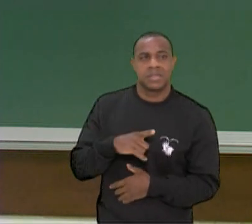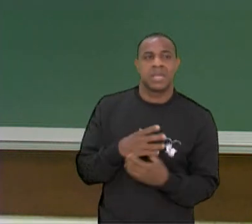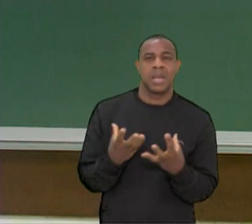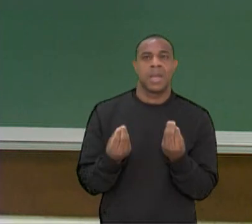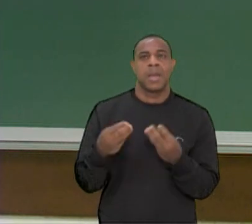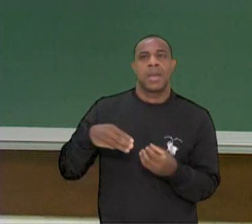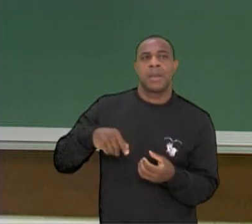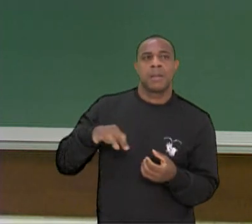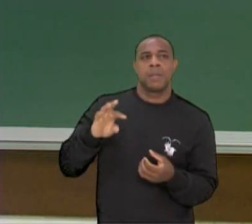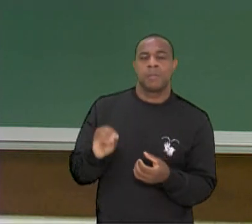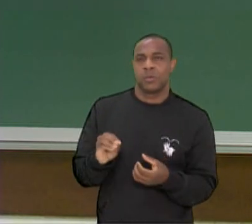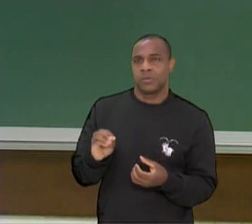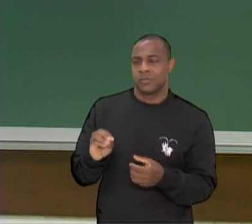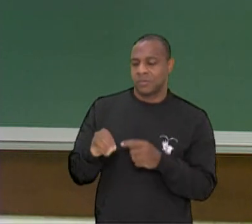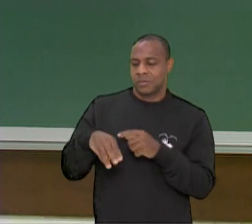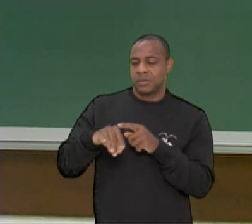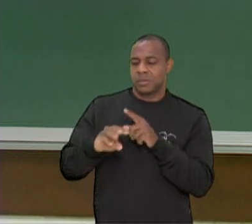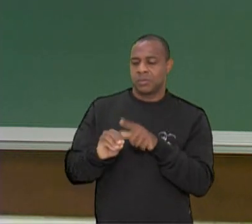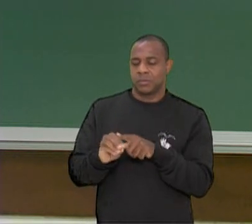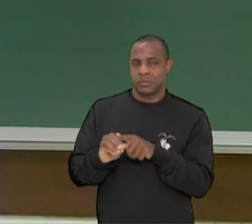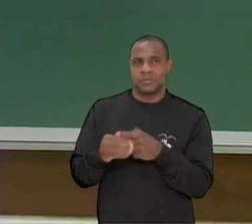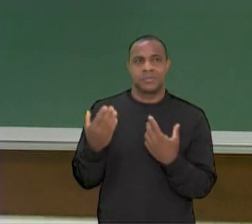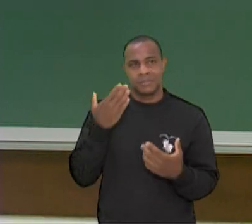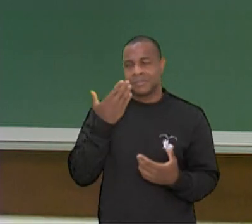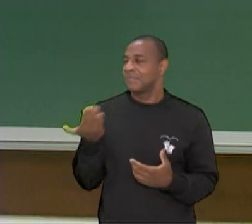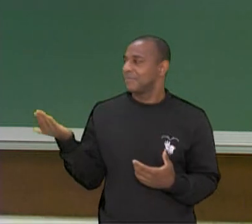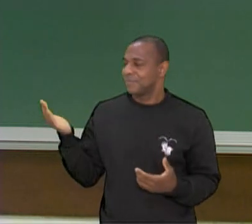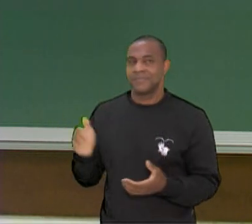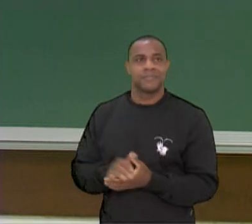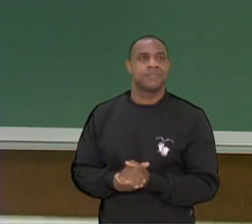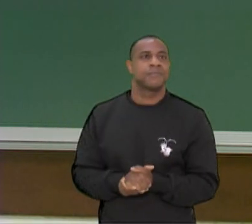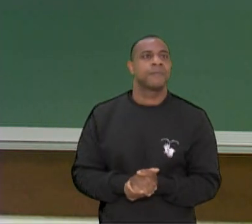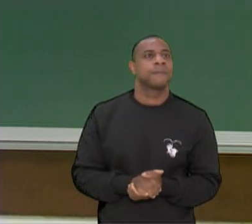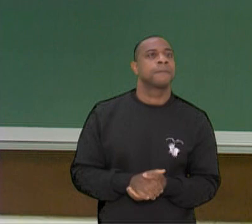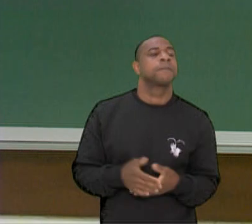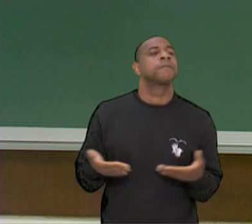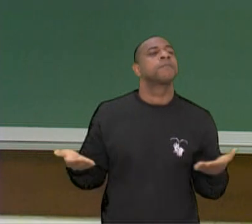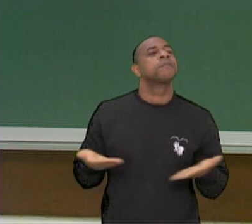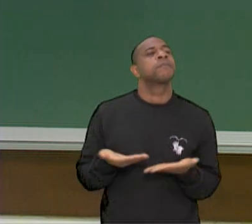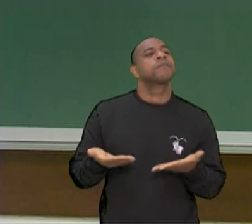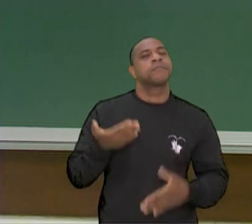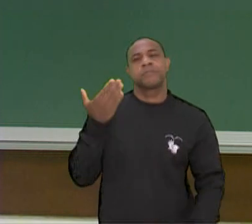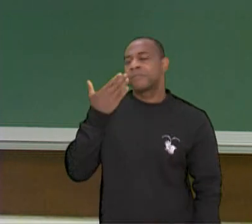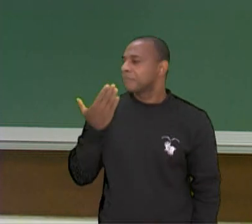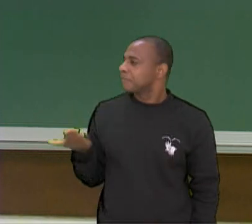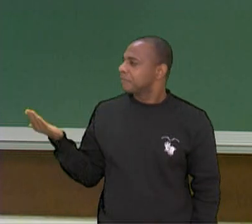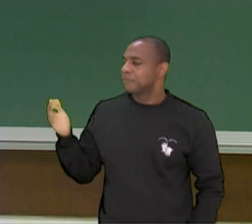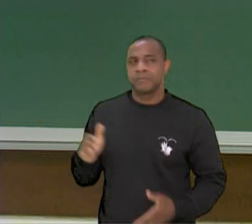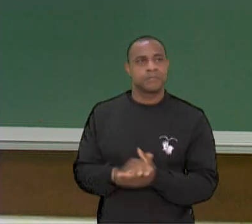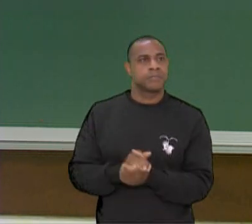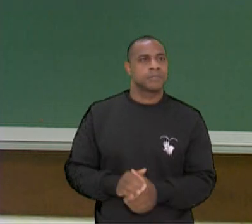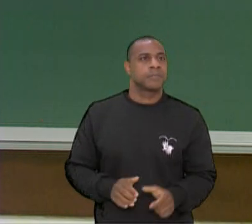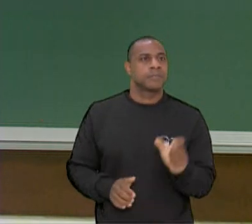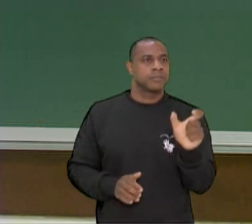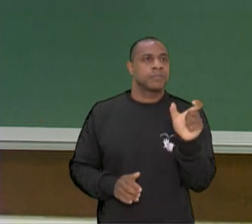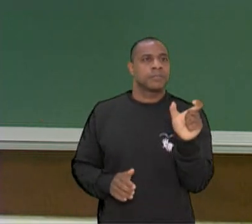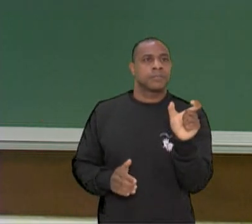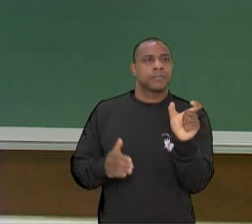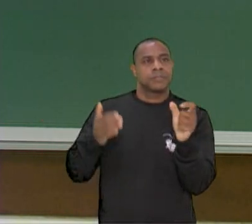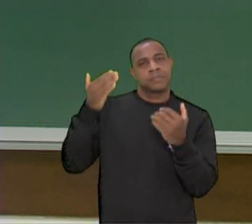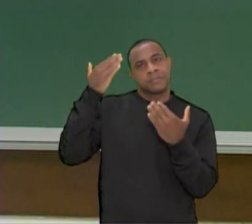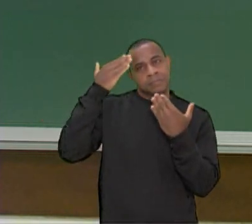e não mais um advérbio. Legal essa dica, né? Agora, gente, em relação à palavra obrigado